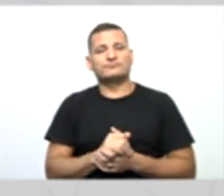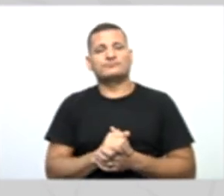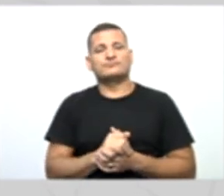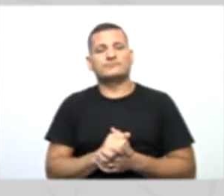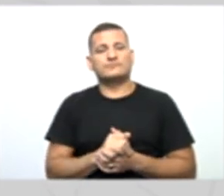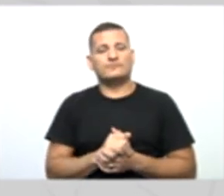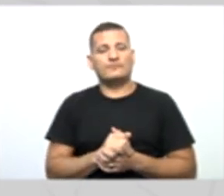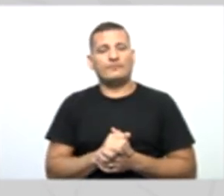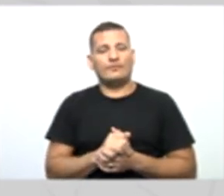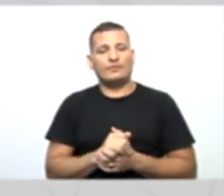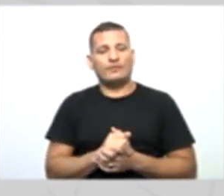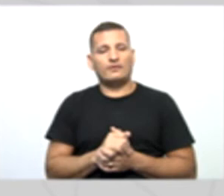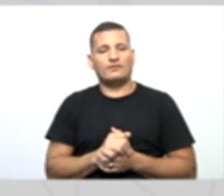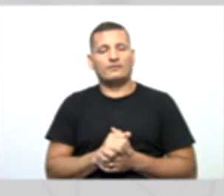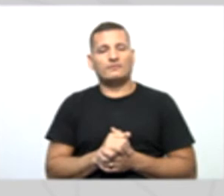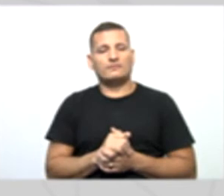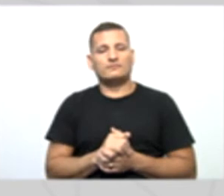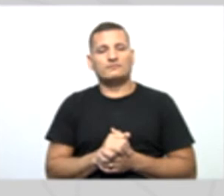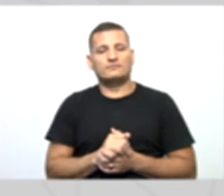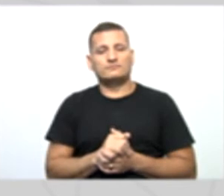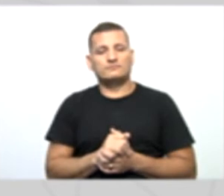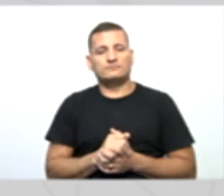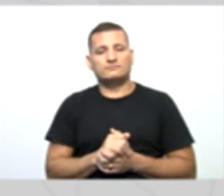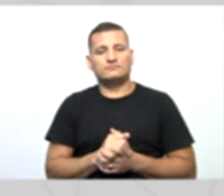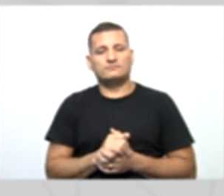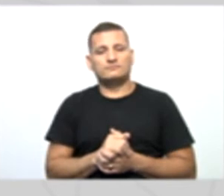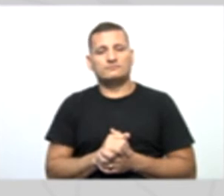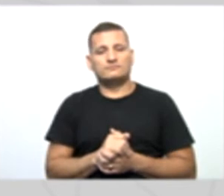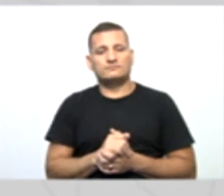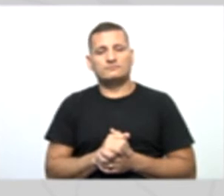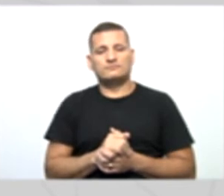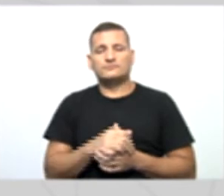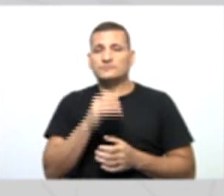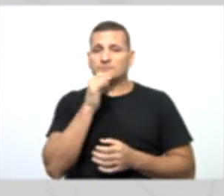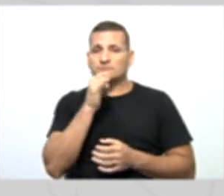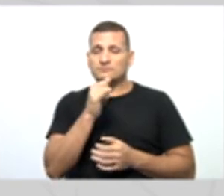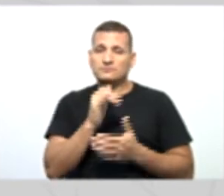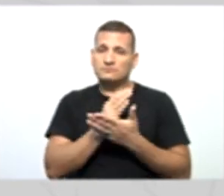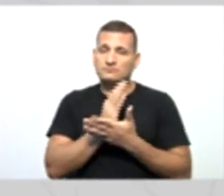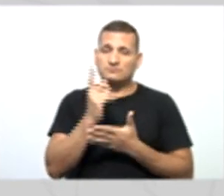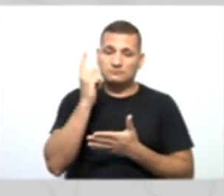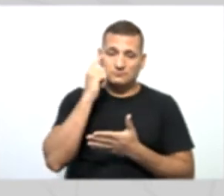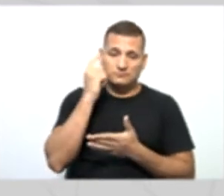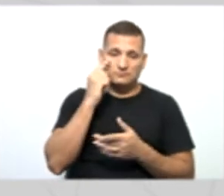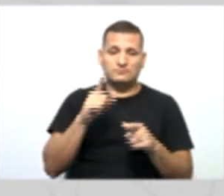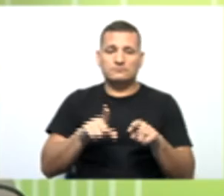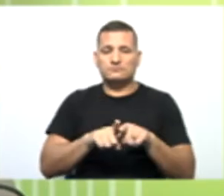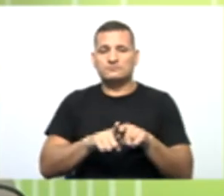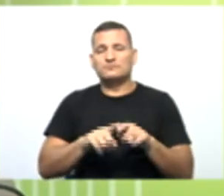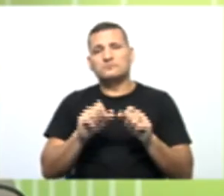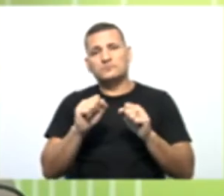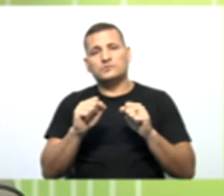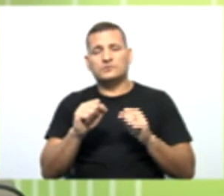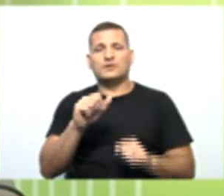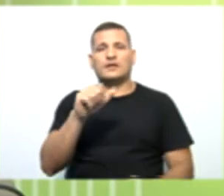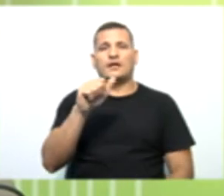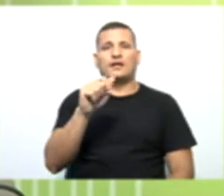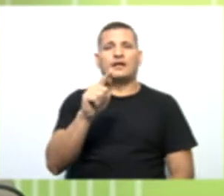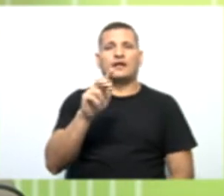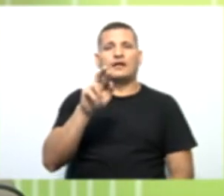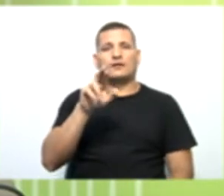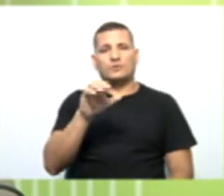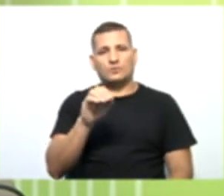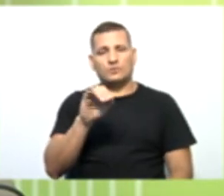corretíssimo. Se alguém também imaginou que poderia ser uma agroindústria, porque além